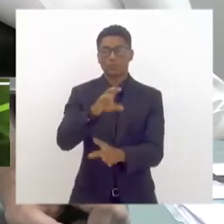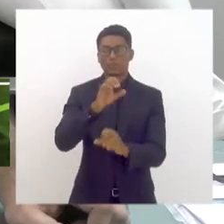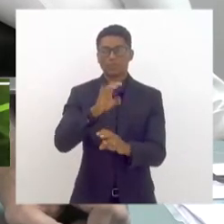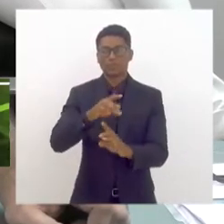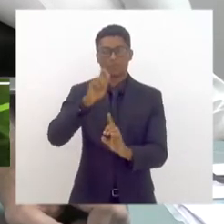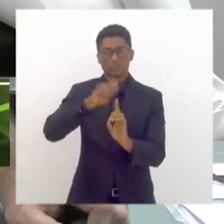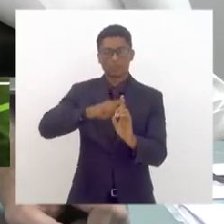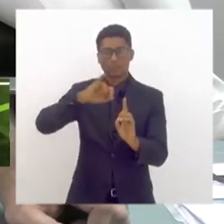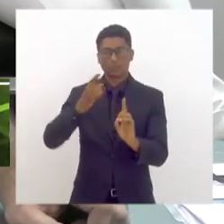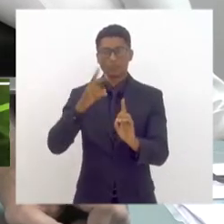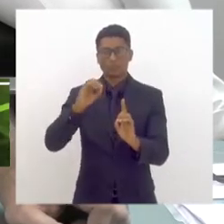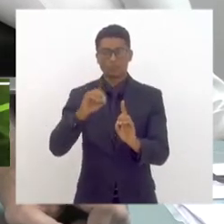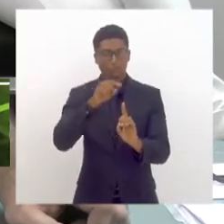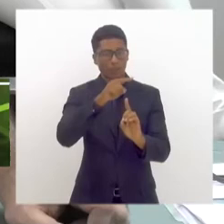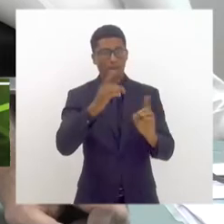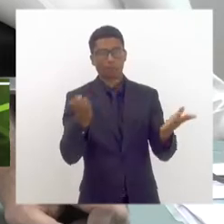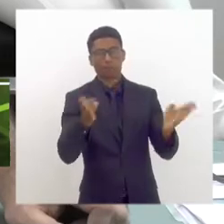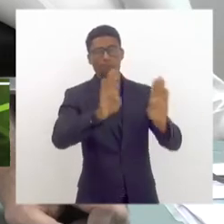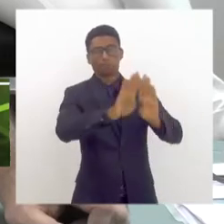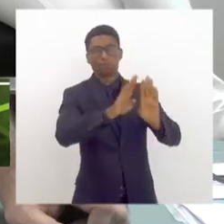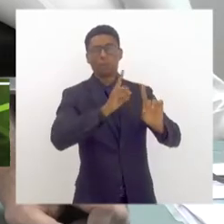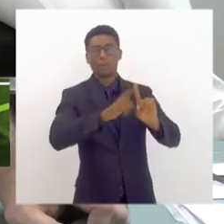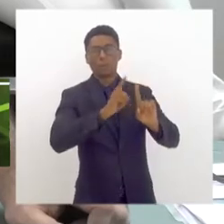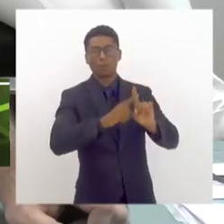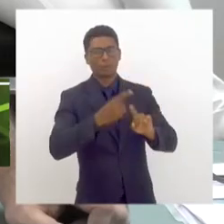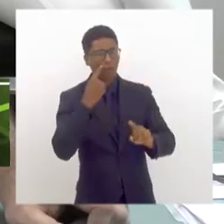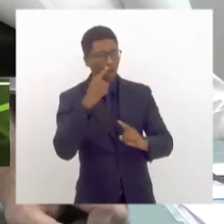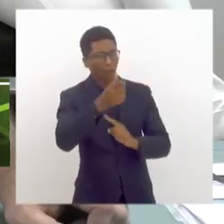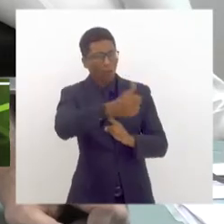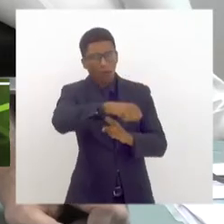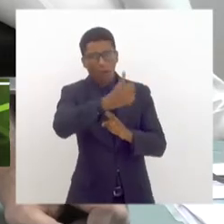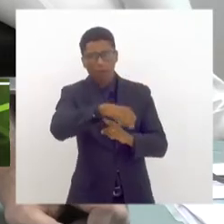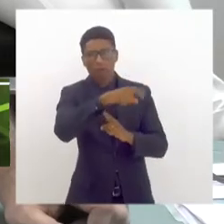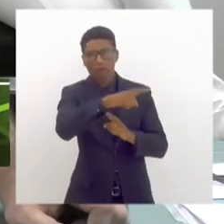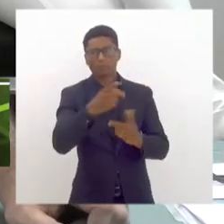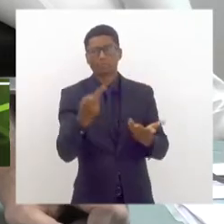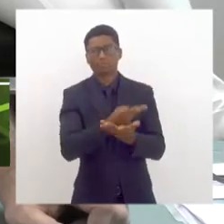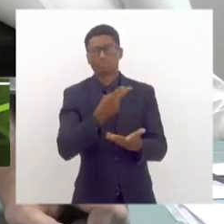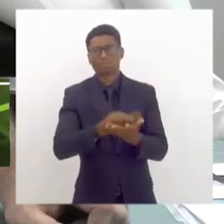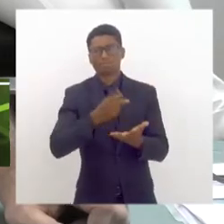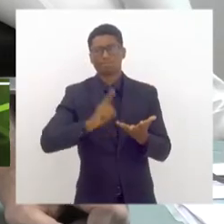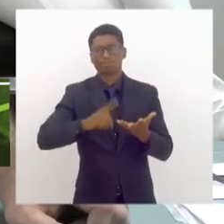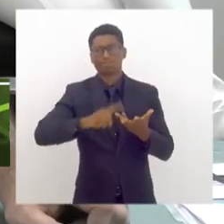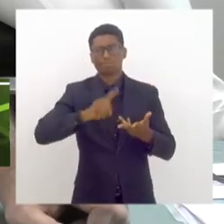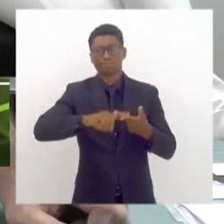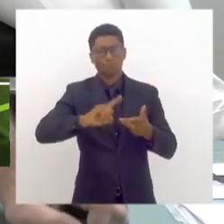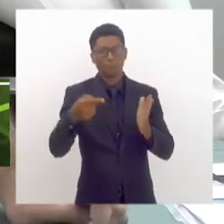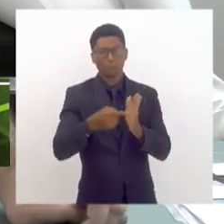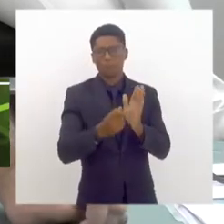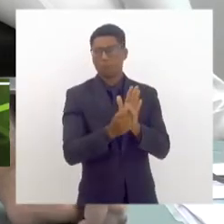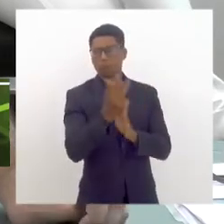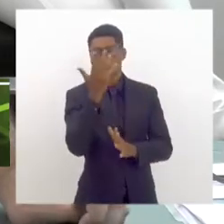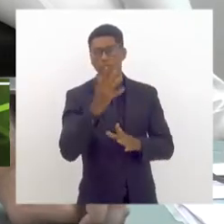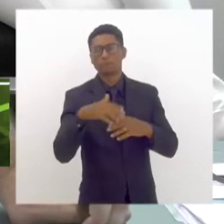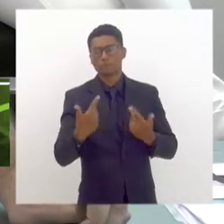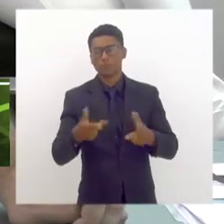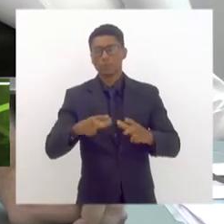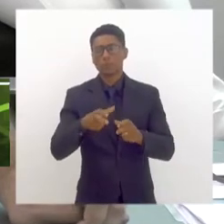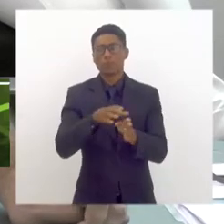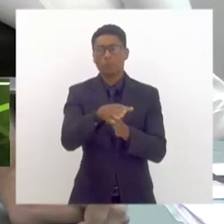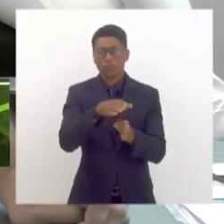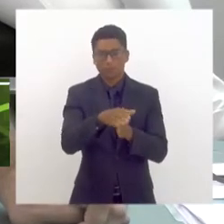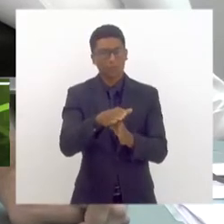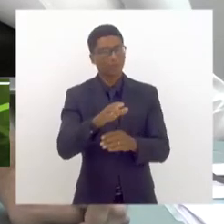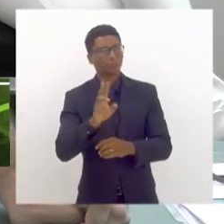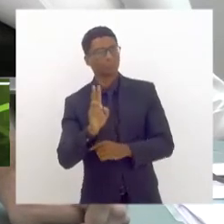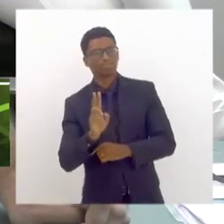de acompanhamento e avaliação se identificou uma série de fragilidades somada a uma série de denúncias, e aí o conselho vai ser o fiel da balança, mas não